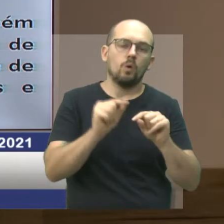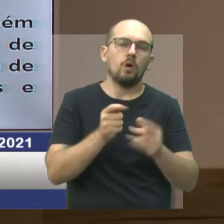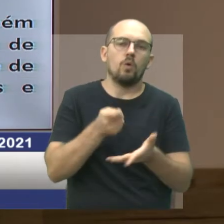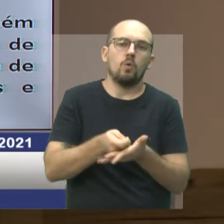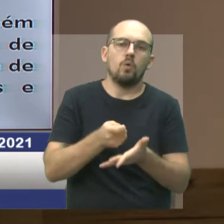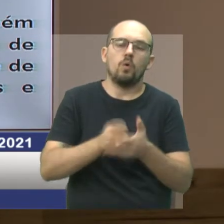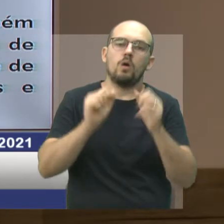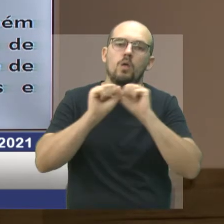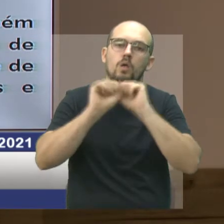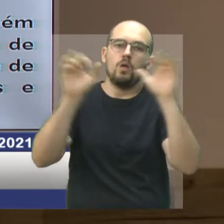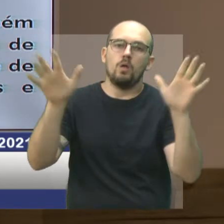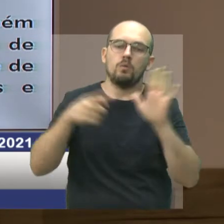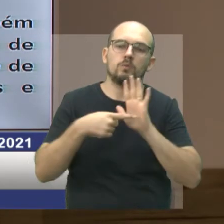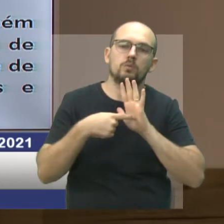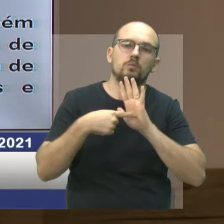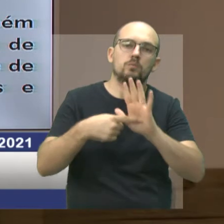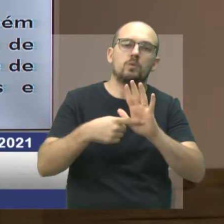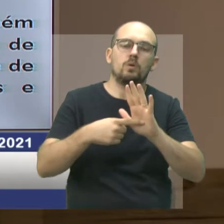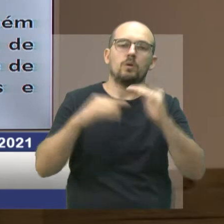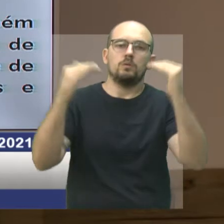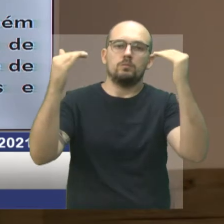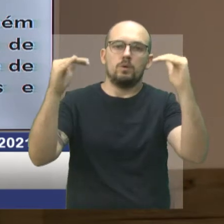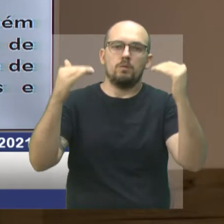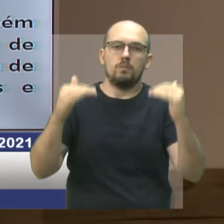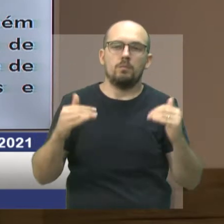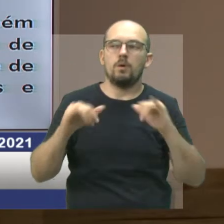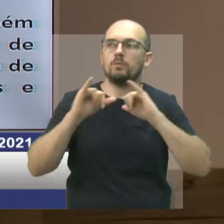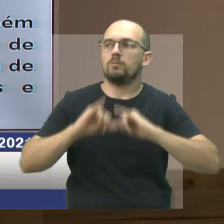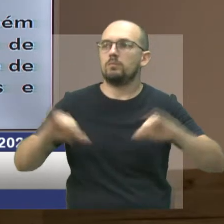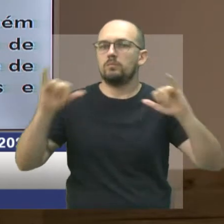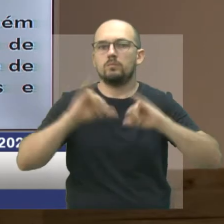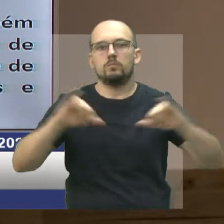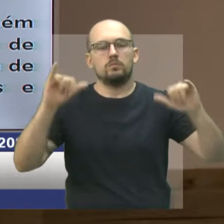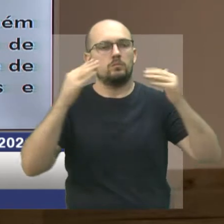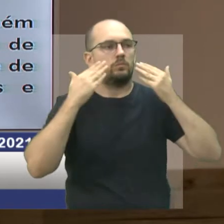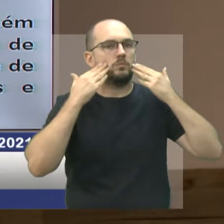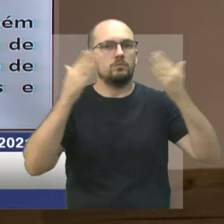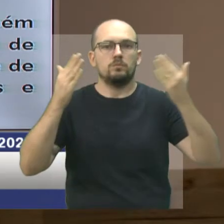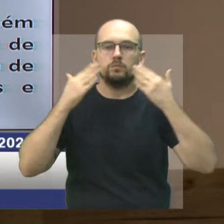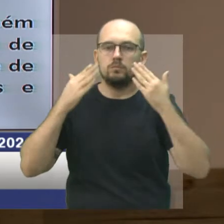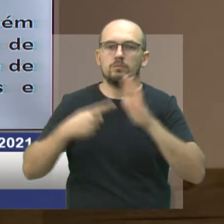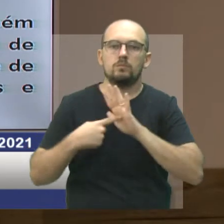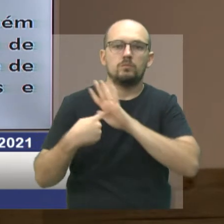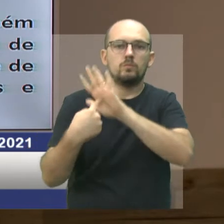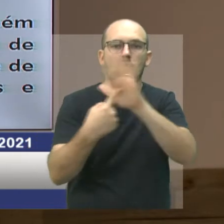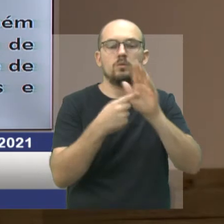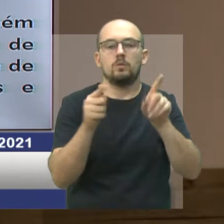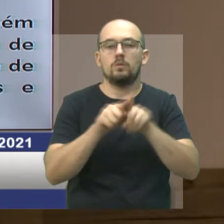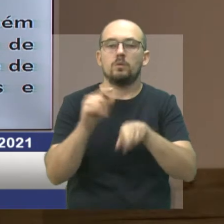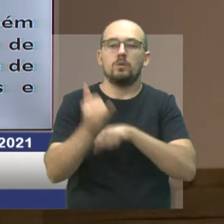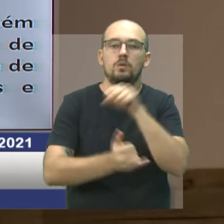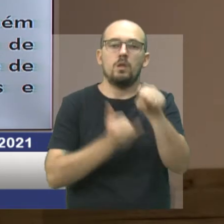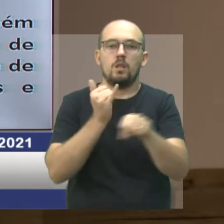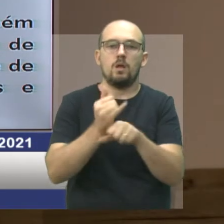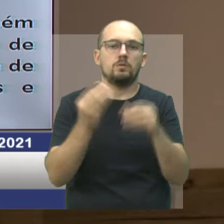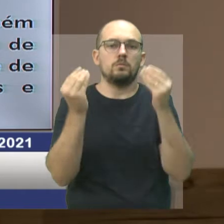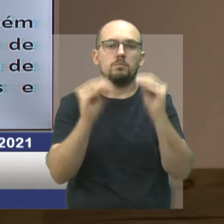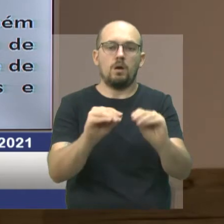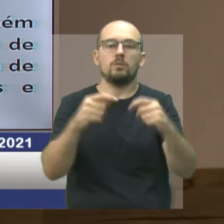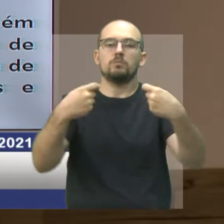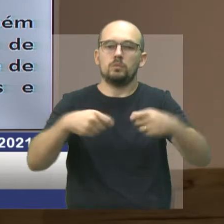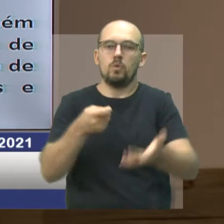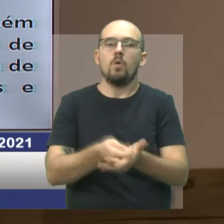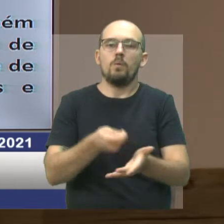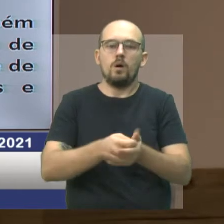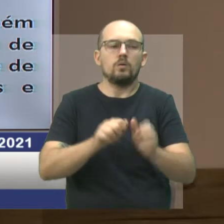gestão fiscal, aos quais será dada ampla divulgação, inclusive em meios eletrônicos de acesso público,